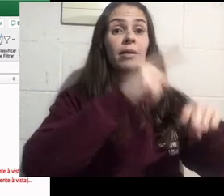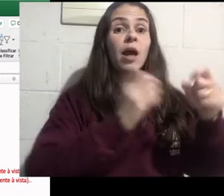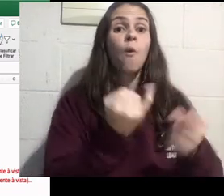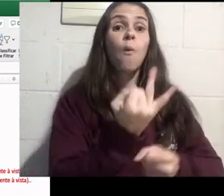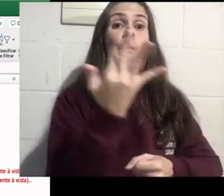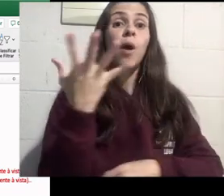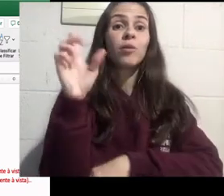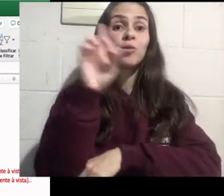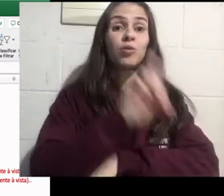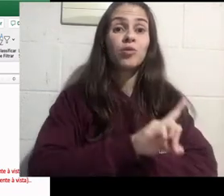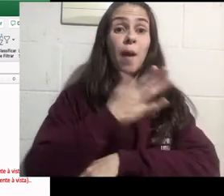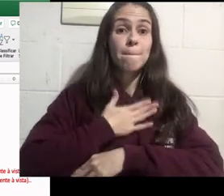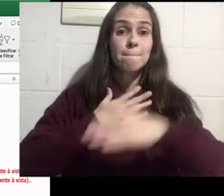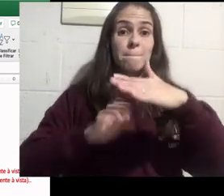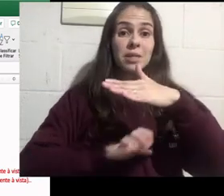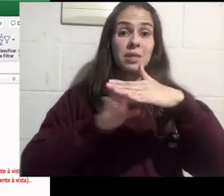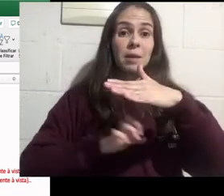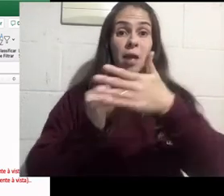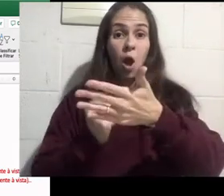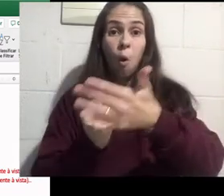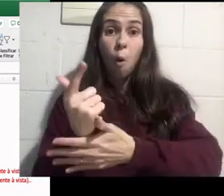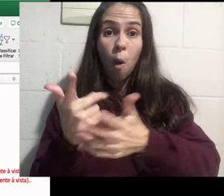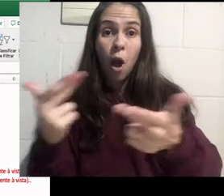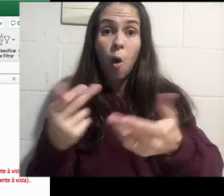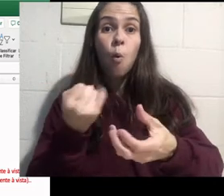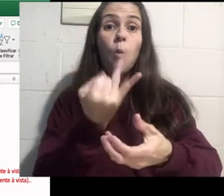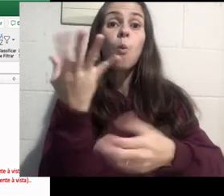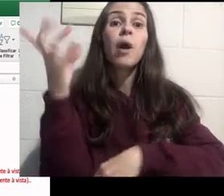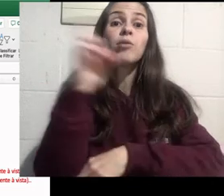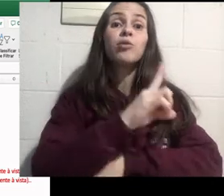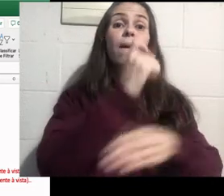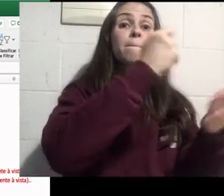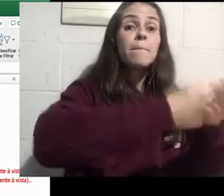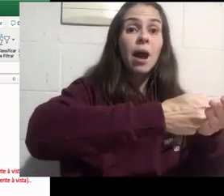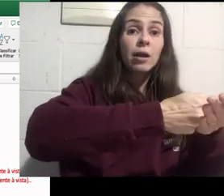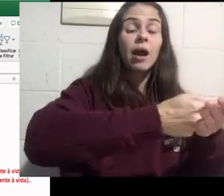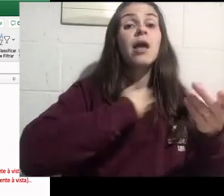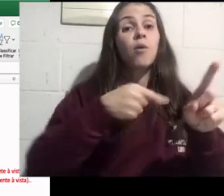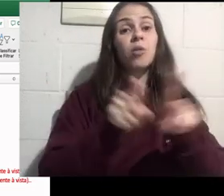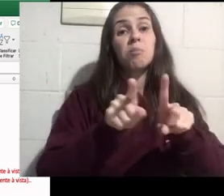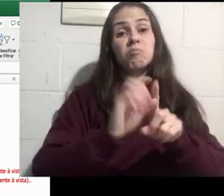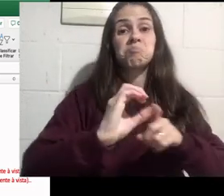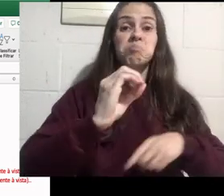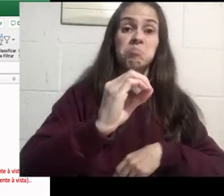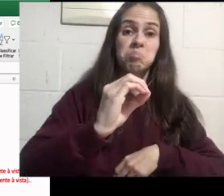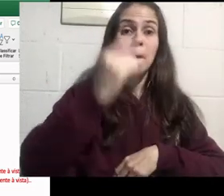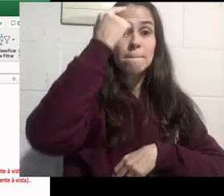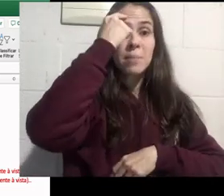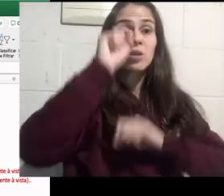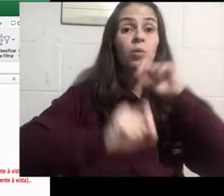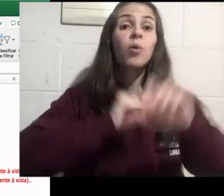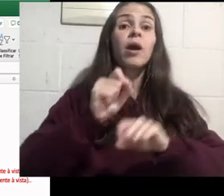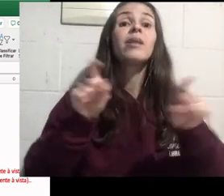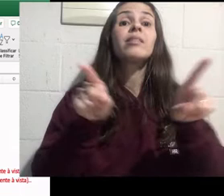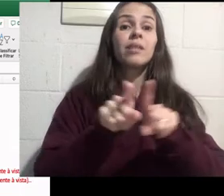dias a mini empresa vai ter que pagar pela compra que ela faz, os seus insumos, os materiais. Então, eu coloquei 0 na ideia de que a